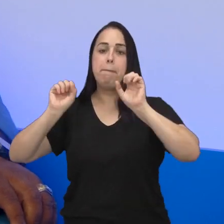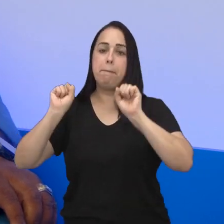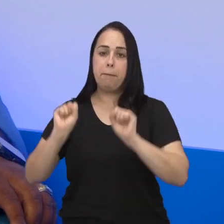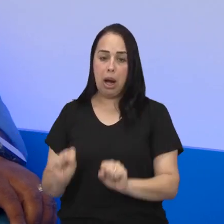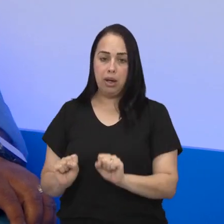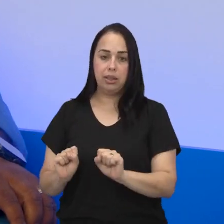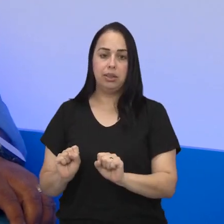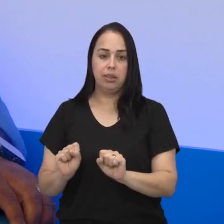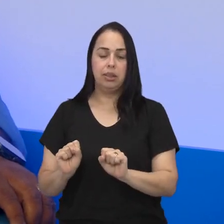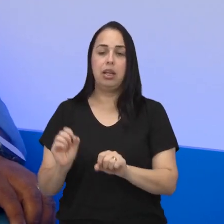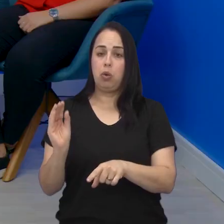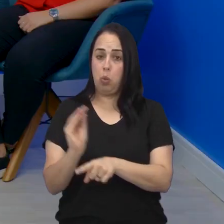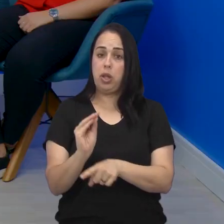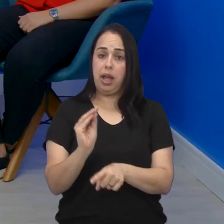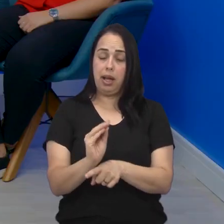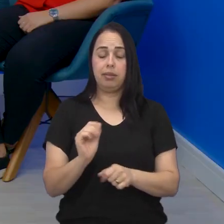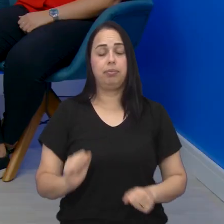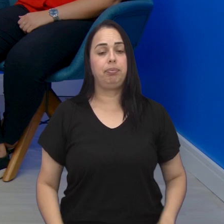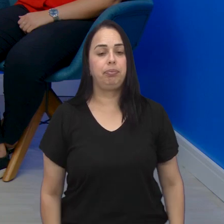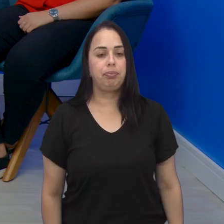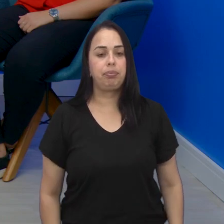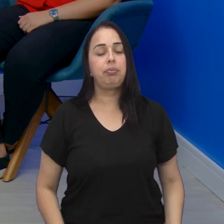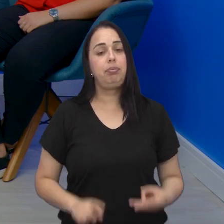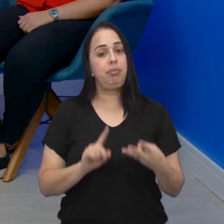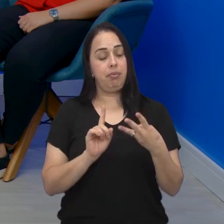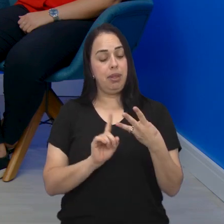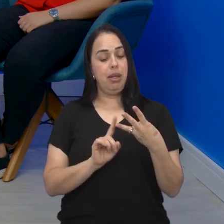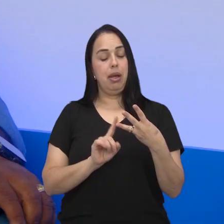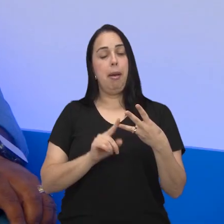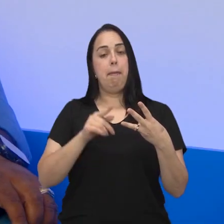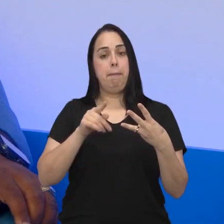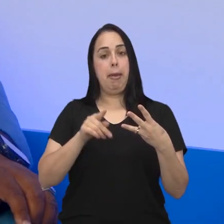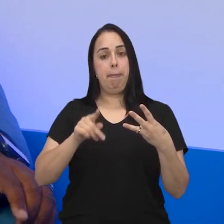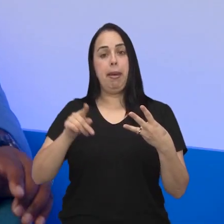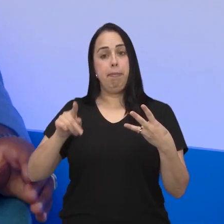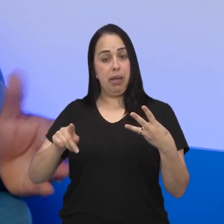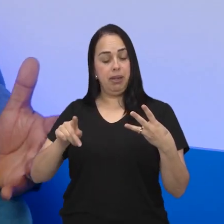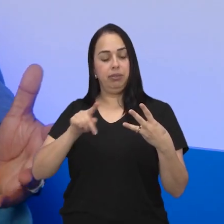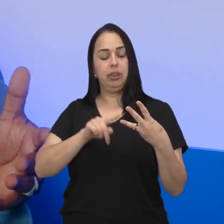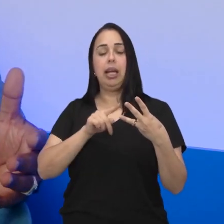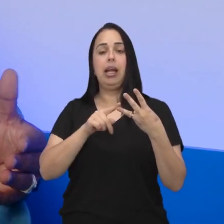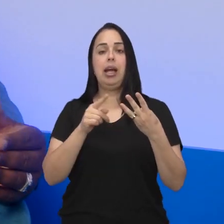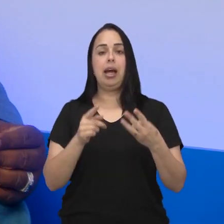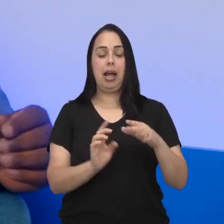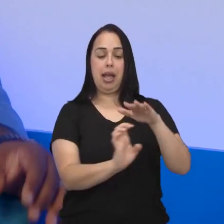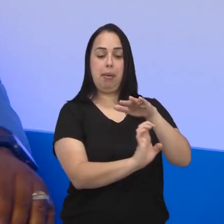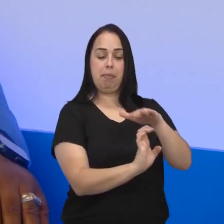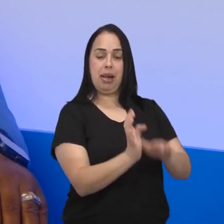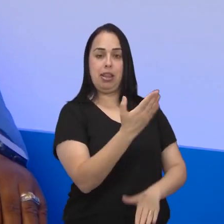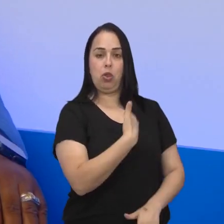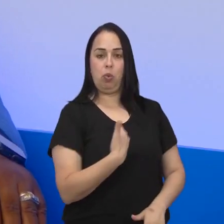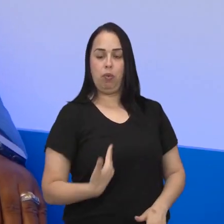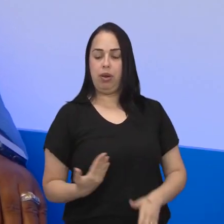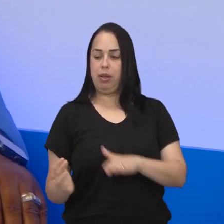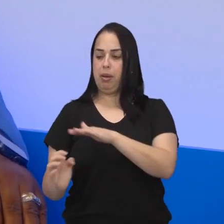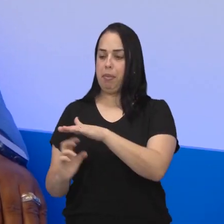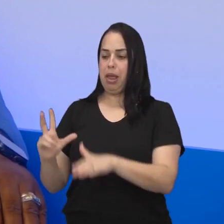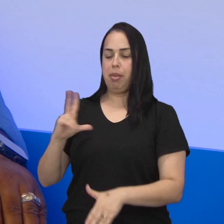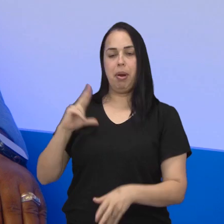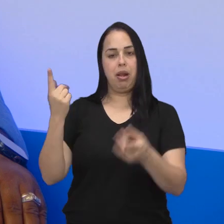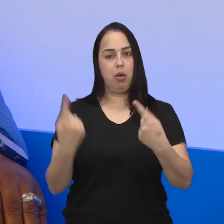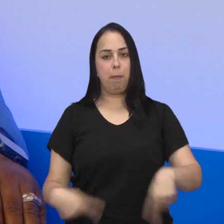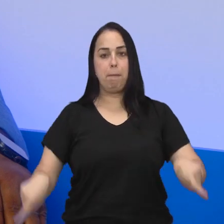concorrer tentar a essa, aquele mesmo a essa vaga. concessão. Uhum. E também nós temos o PPP, né? Que é a parceria aí que é